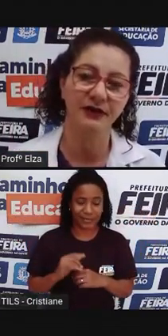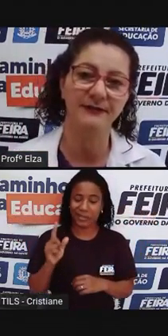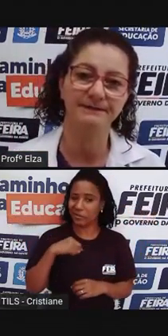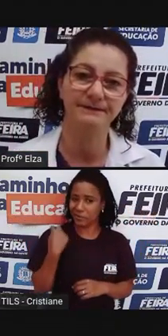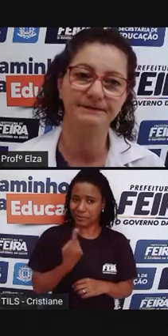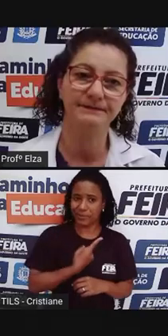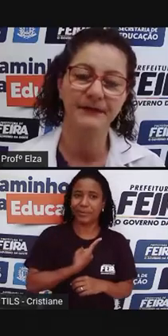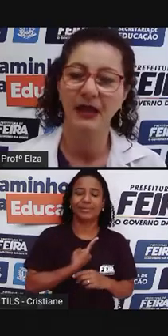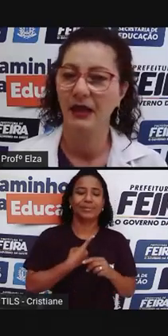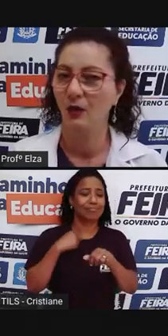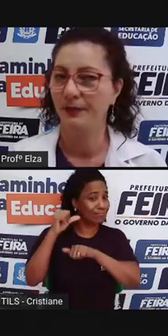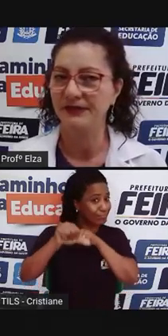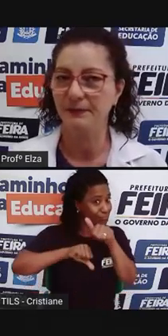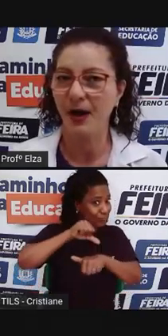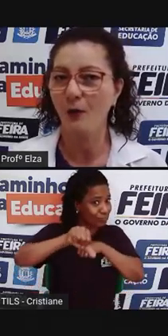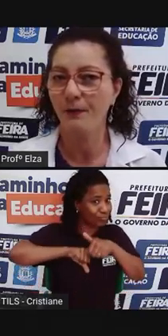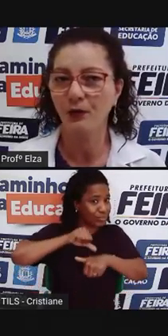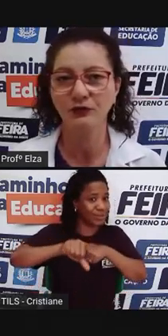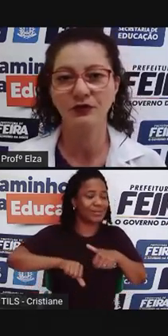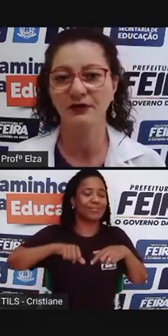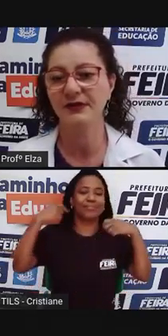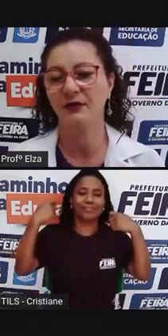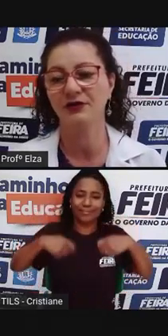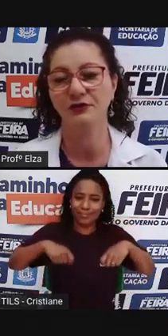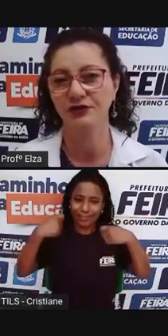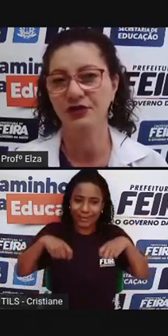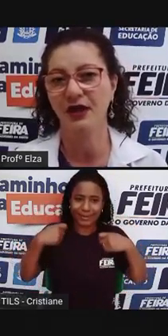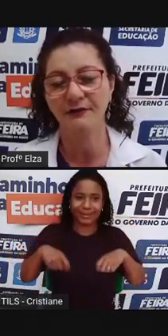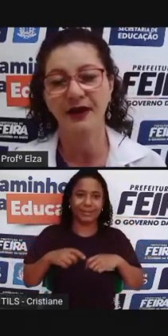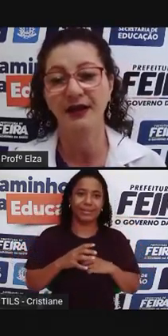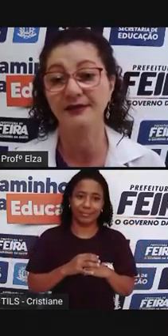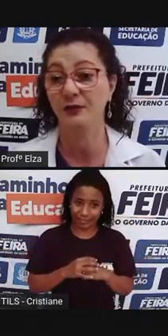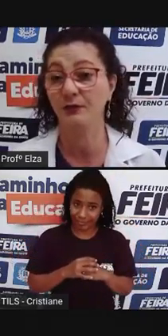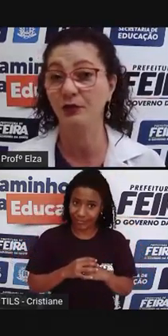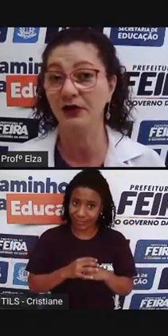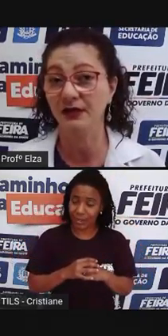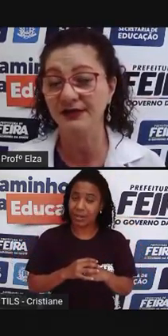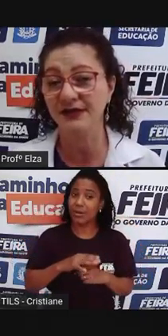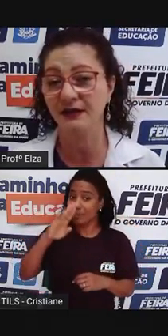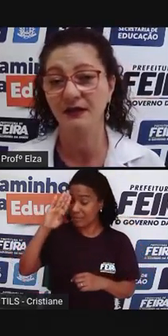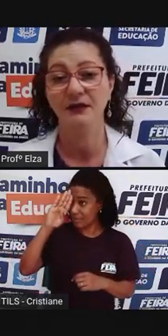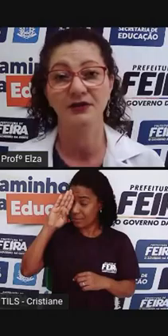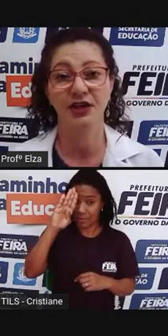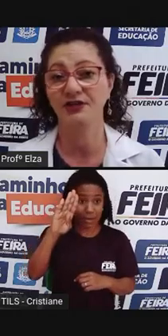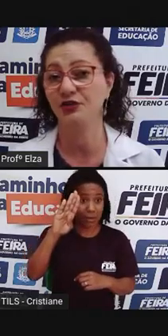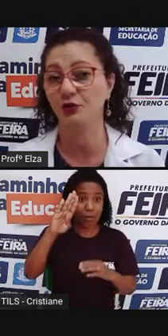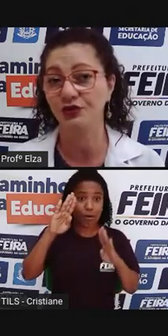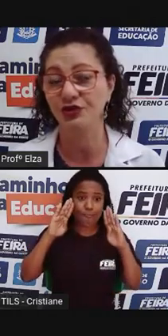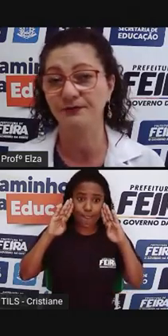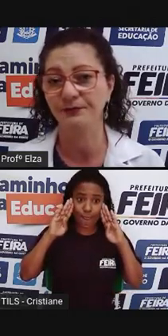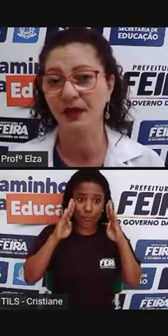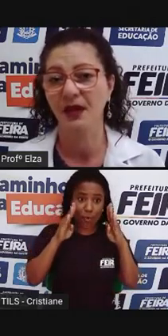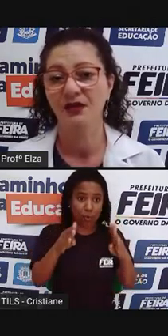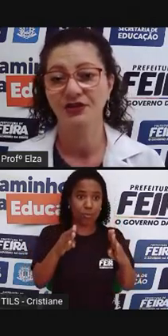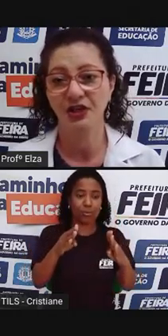de vida. O principal ponto de nossa aula de hoje é falar sobre mudança de